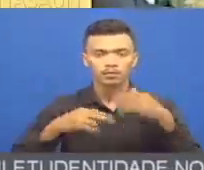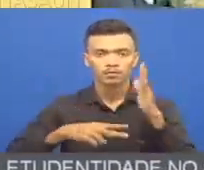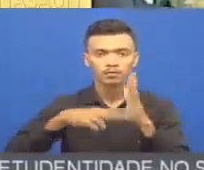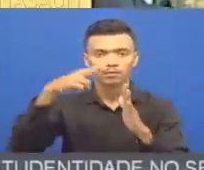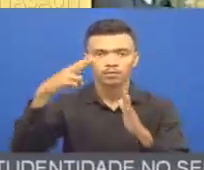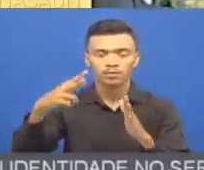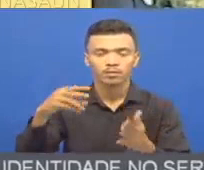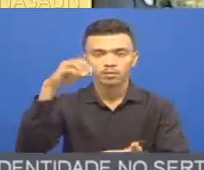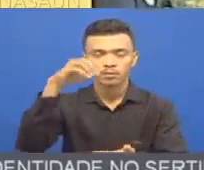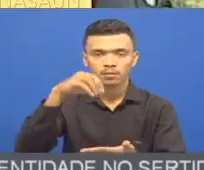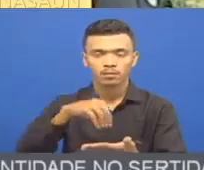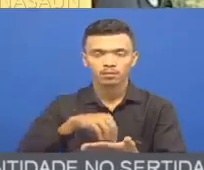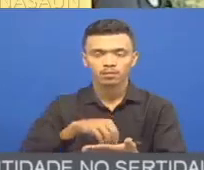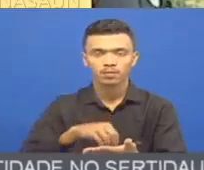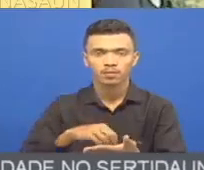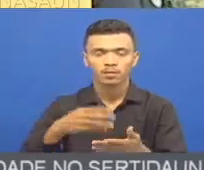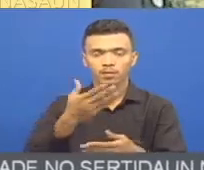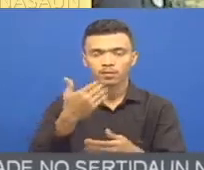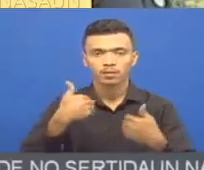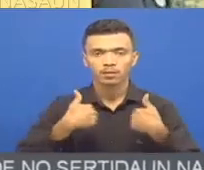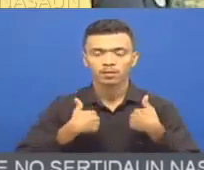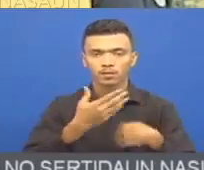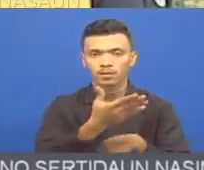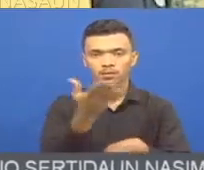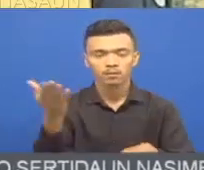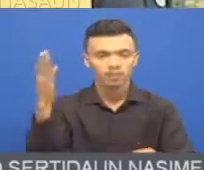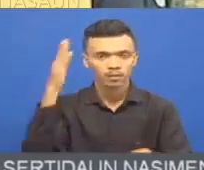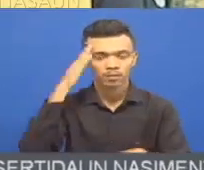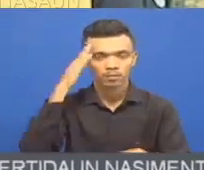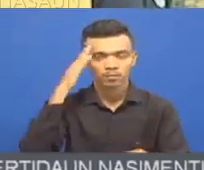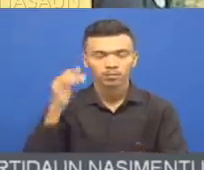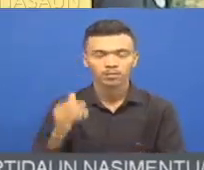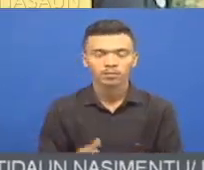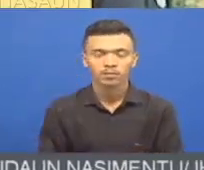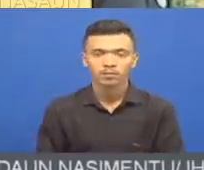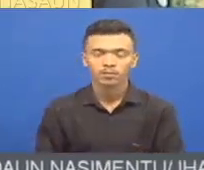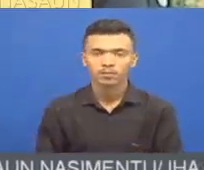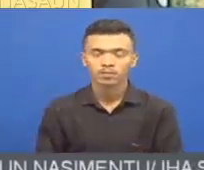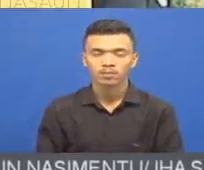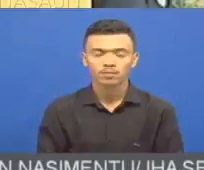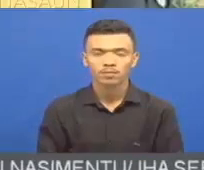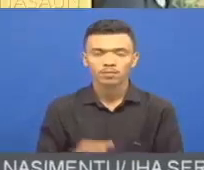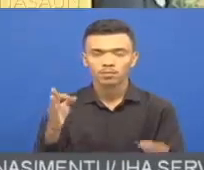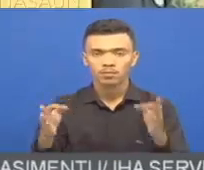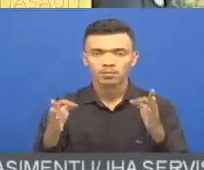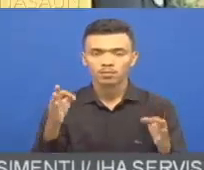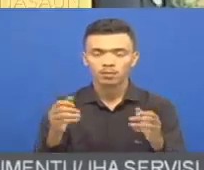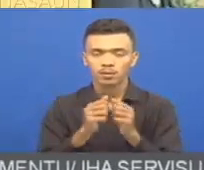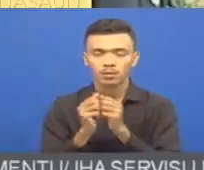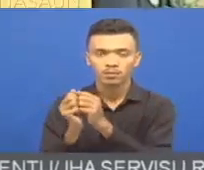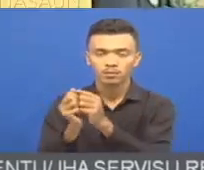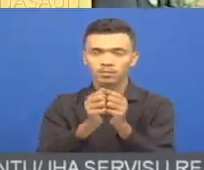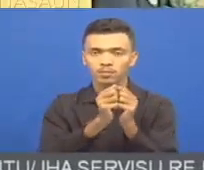Tal, e dané, e aí, tá bom, né, Ulu, e tá bom, né, Lara, e a tua neta, o Tamuto, pode